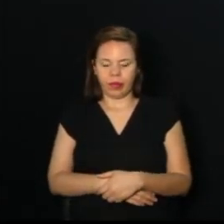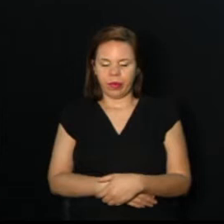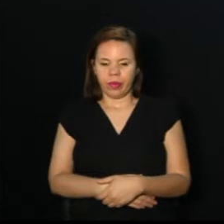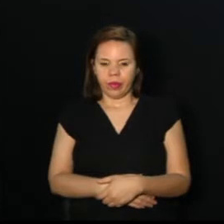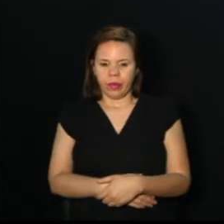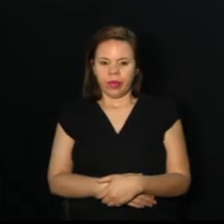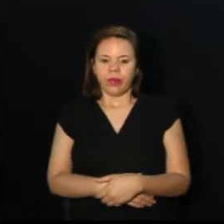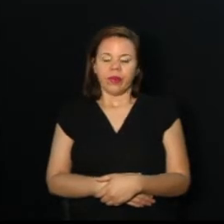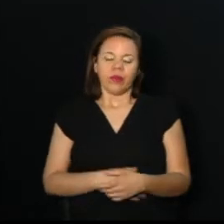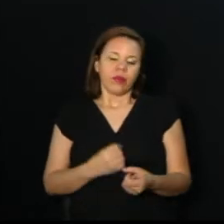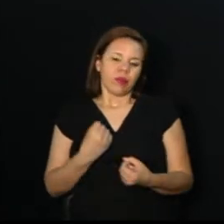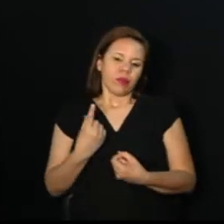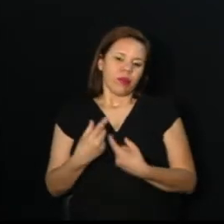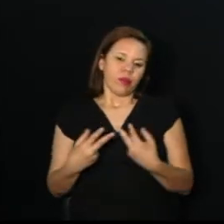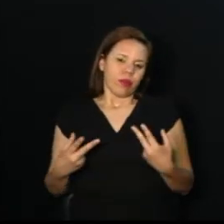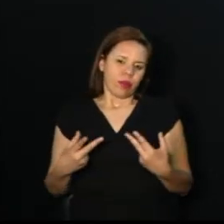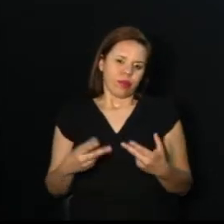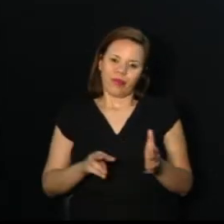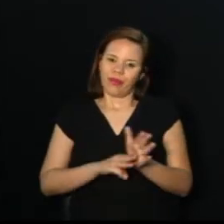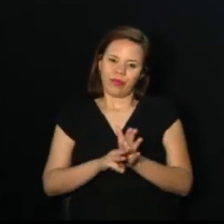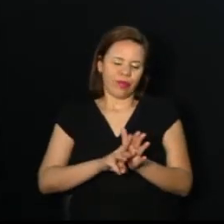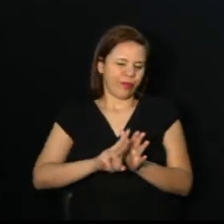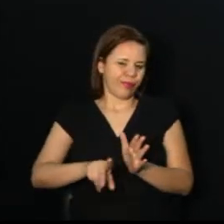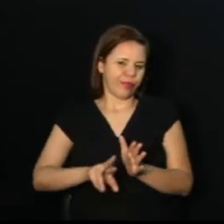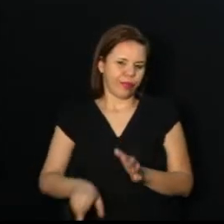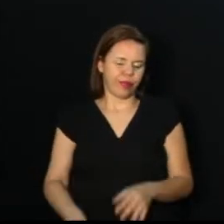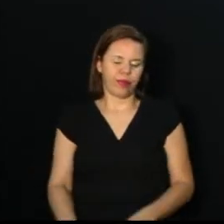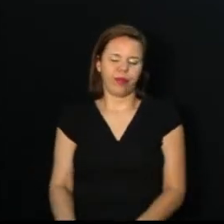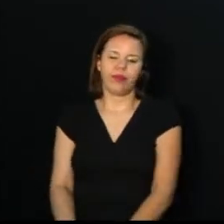Tem coisa aí que nem método é,